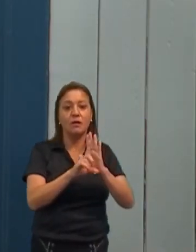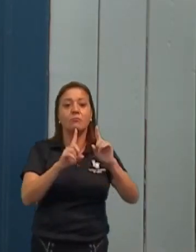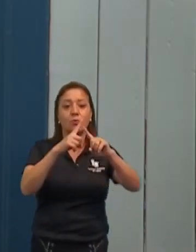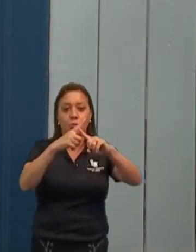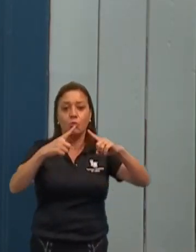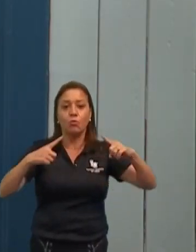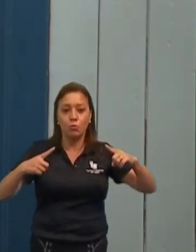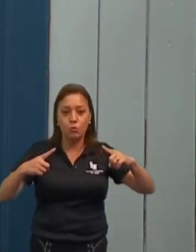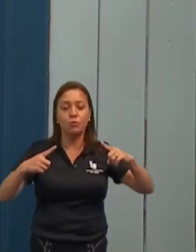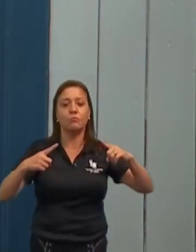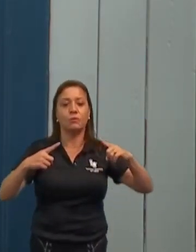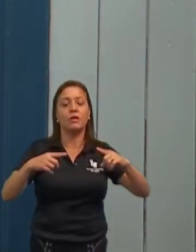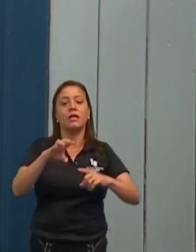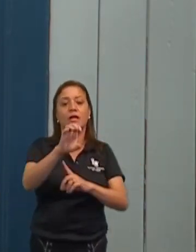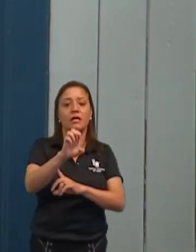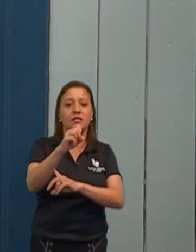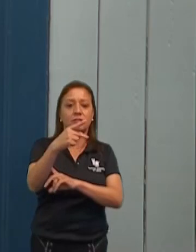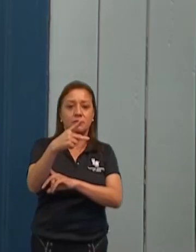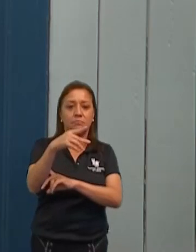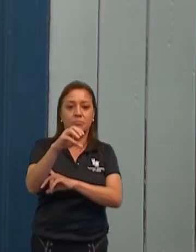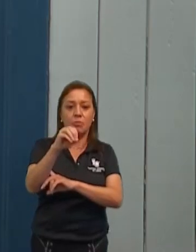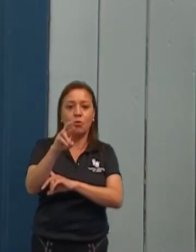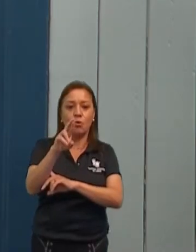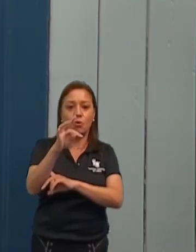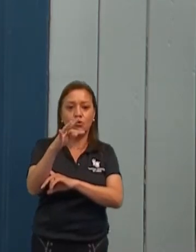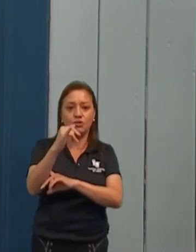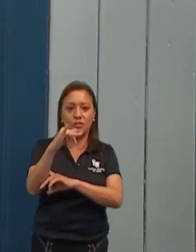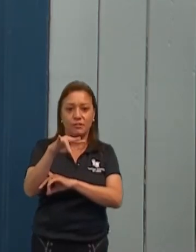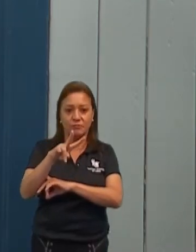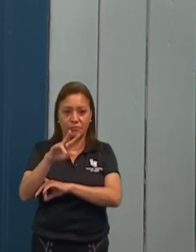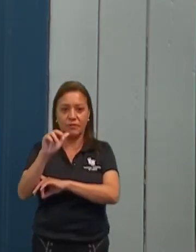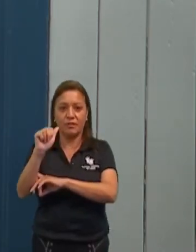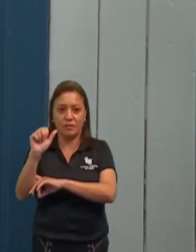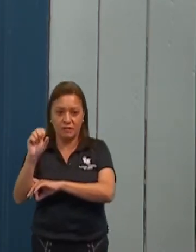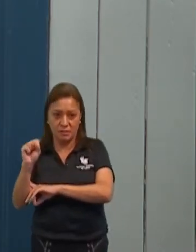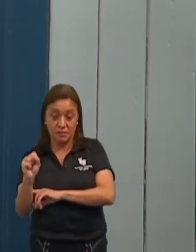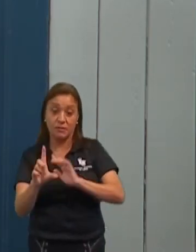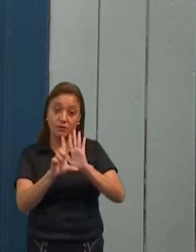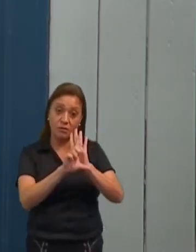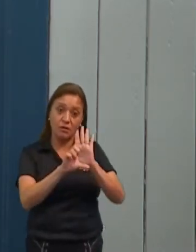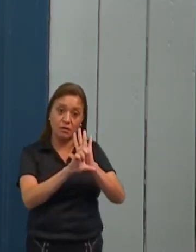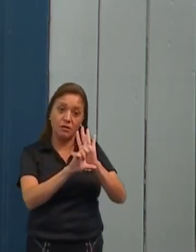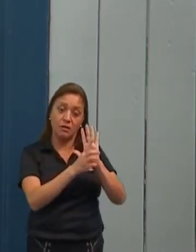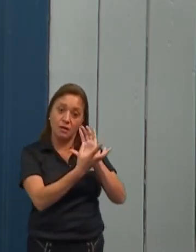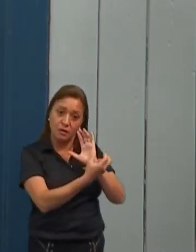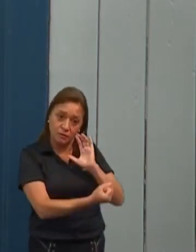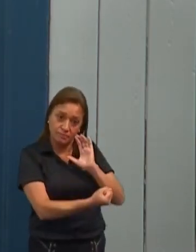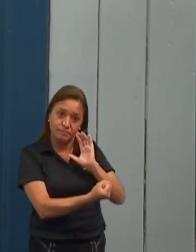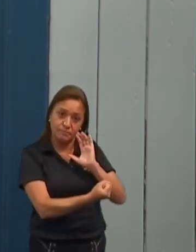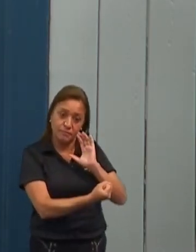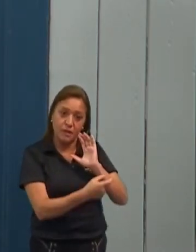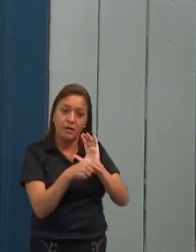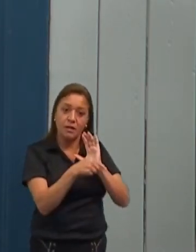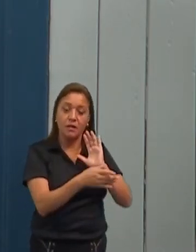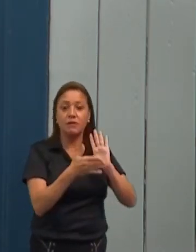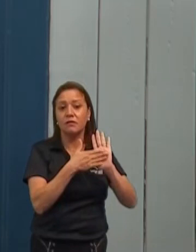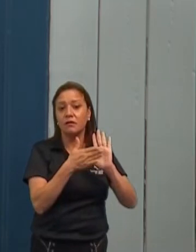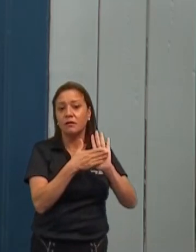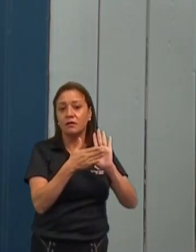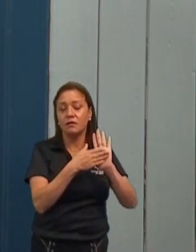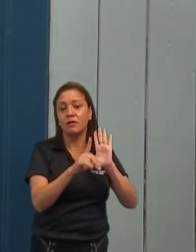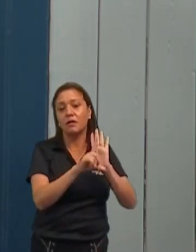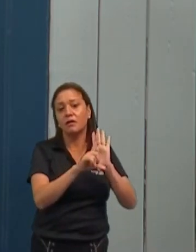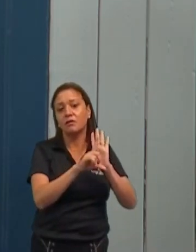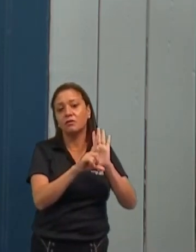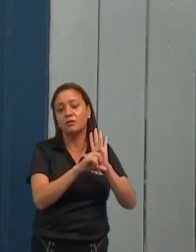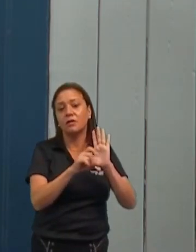o uso de armas de fogo na forma do regulamento dessa lei, observando-se no que couber a